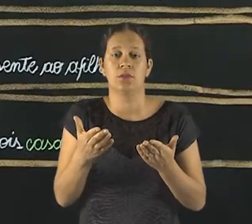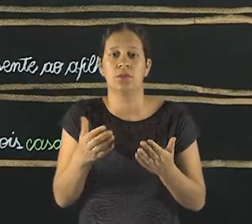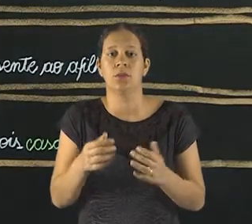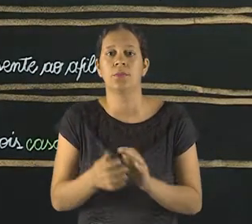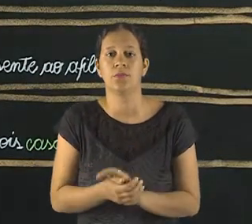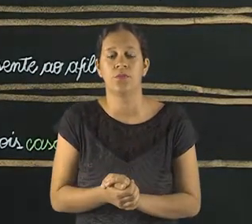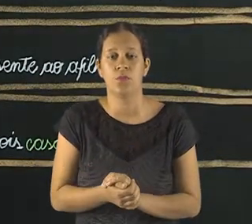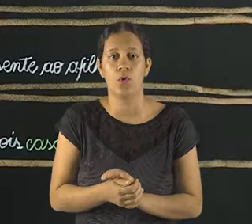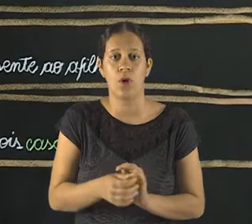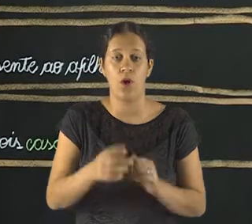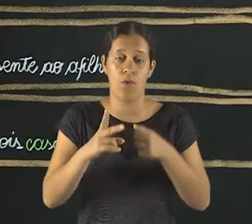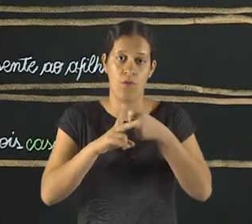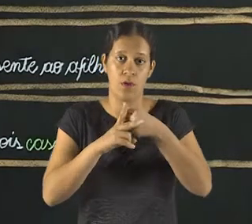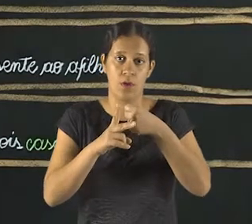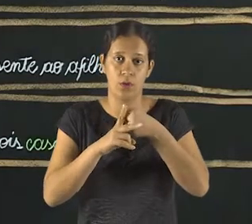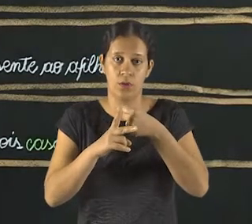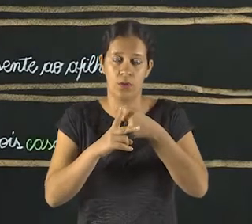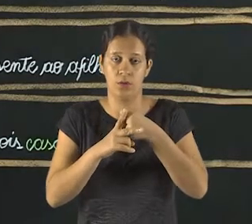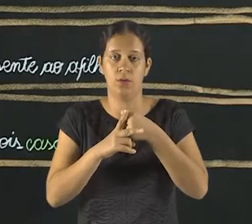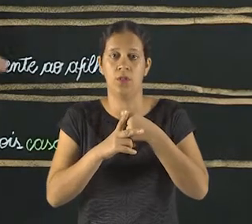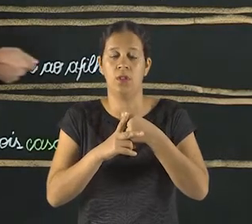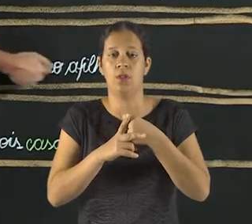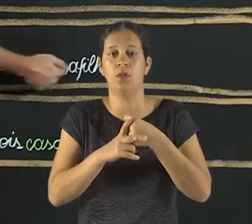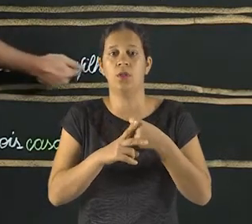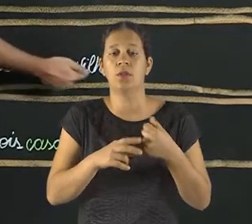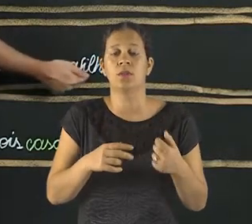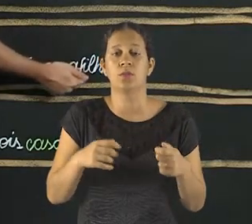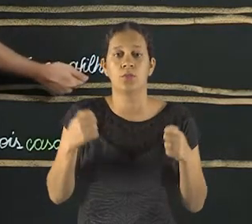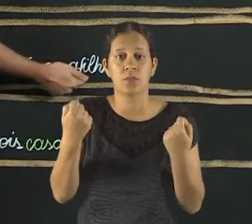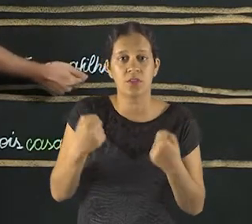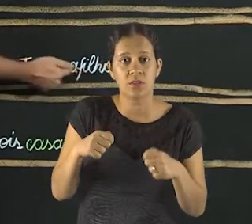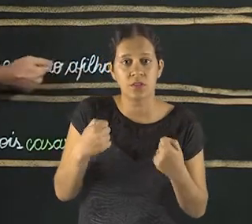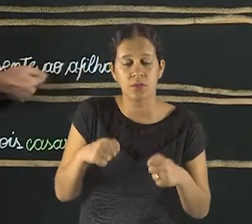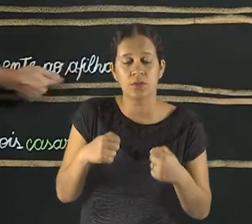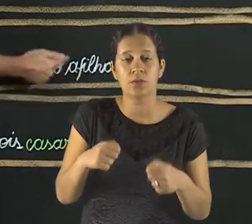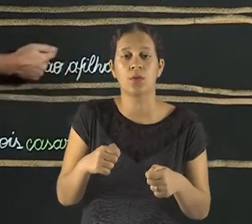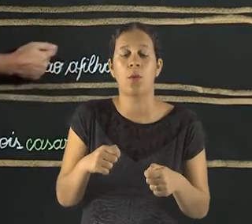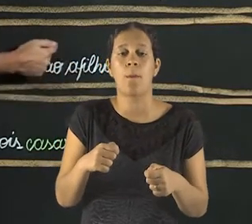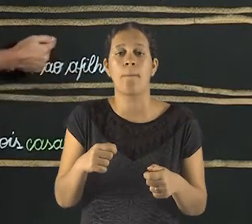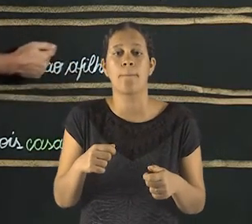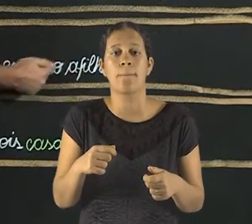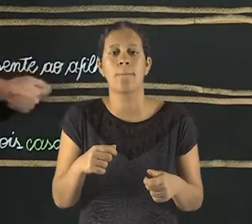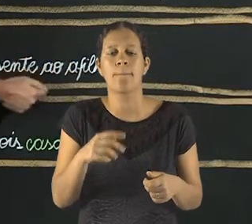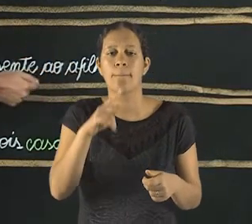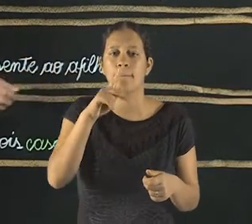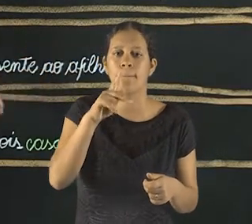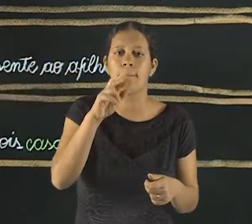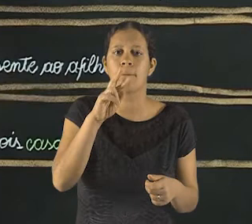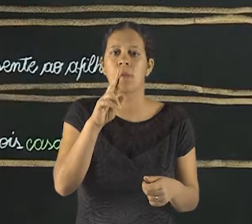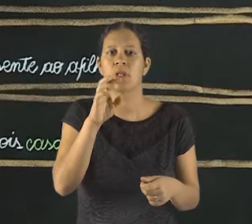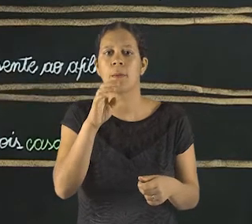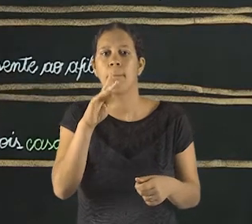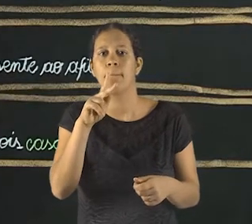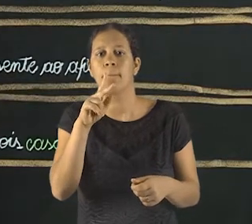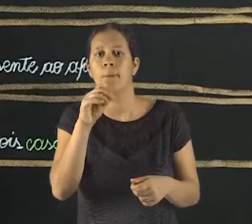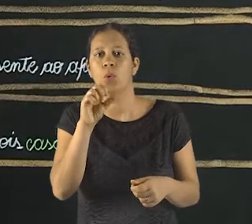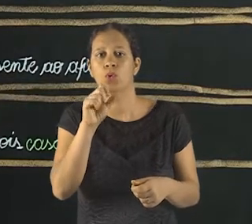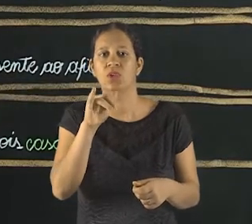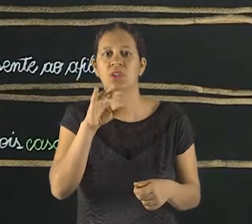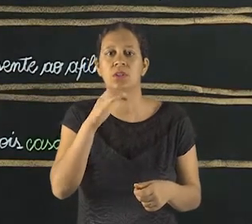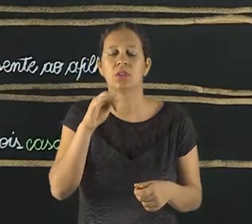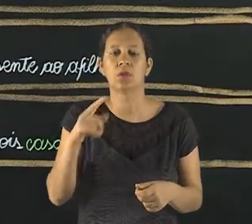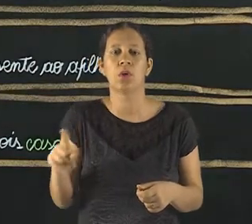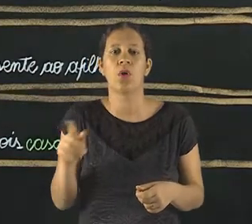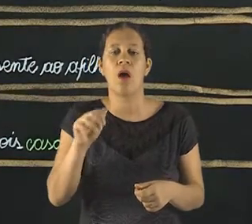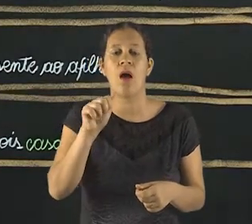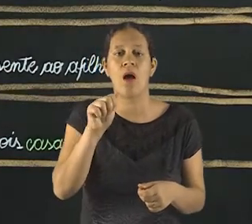Ele se liga diretamente ao verbo. Ao afilhado precisou da preposição a. Se você fizer uma separação